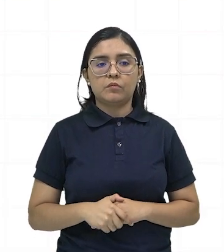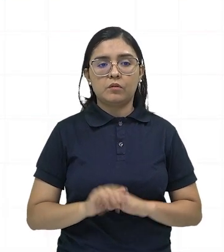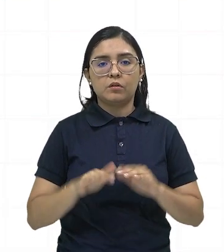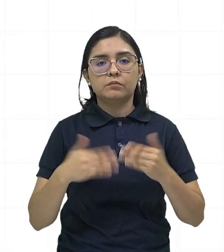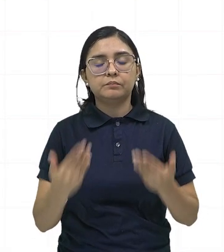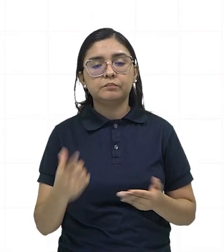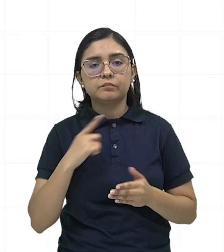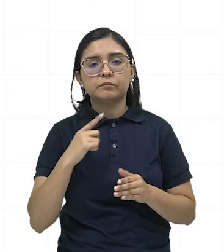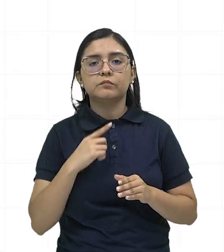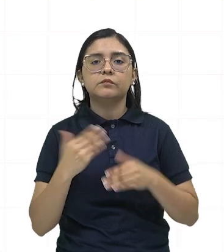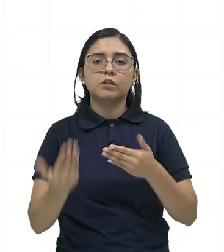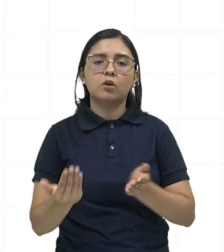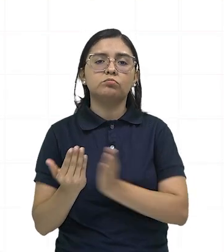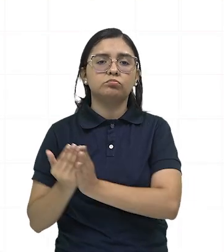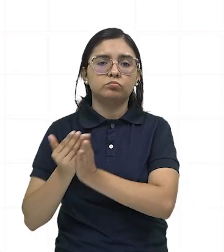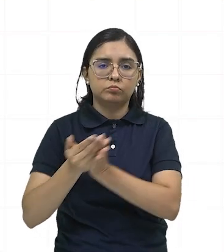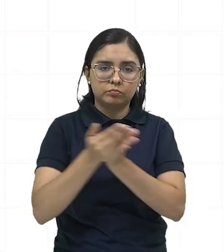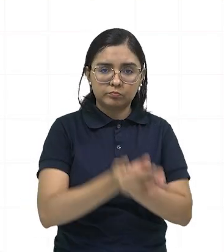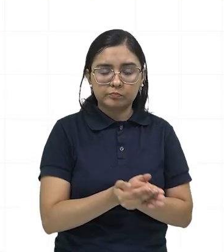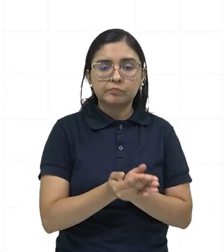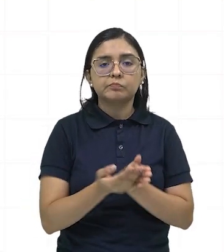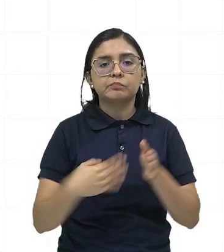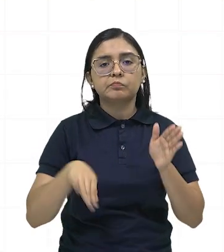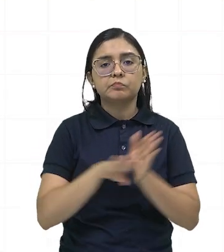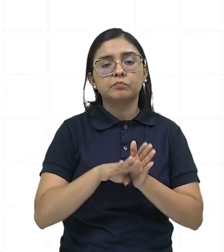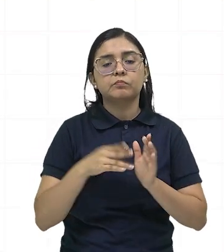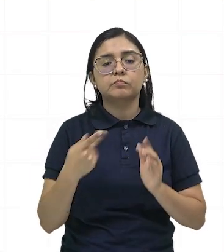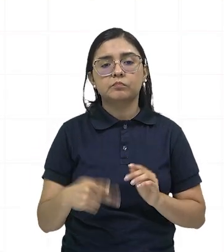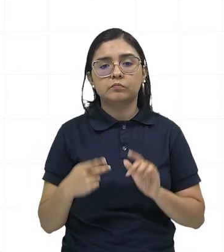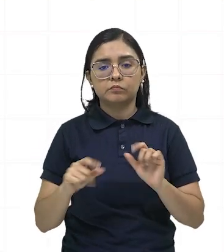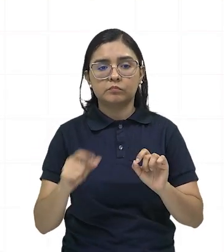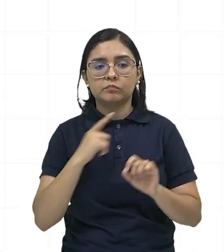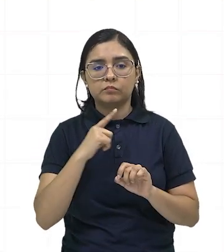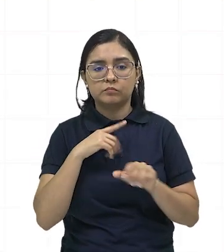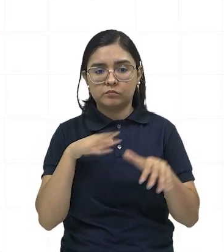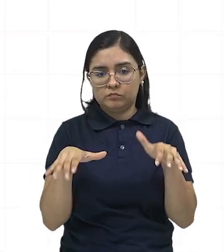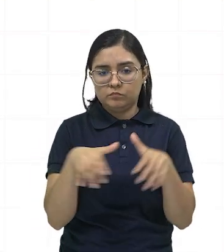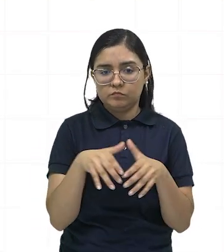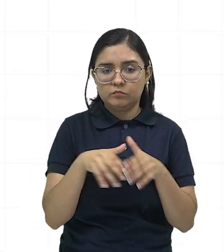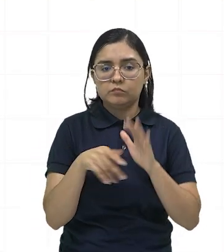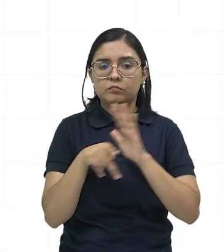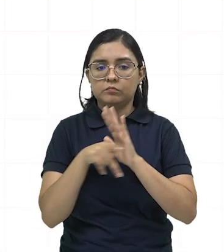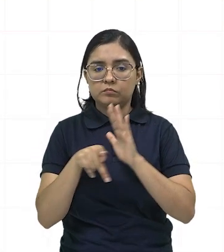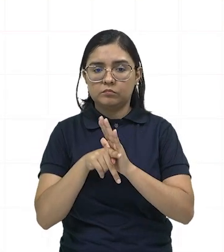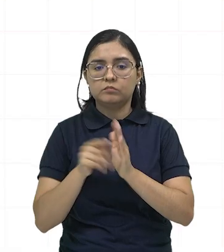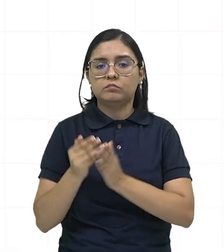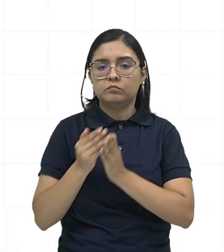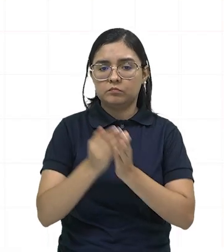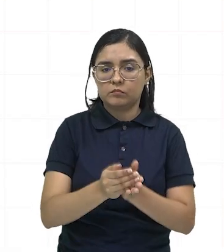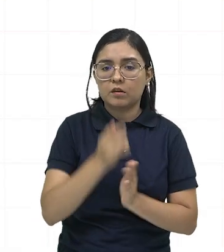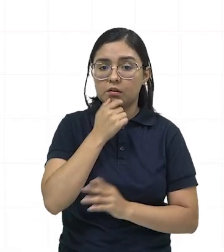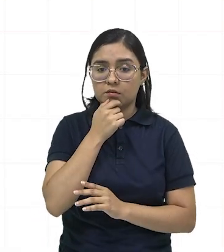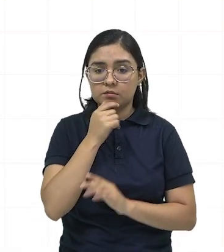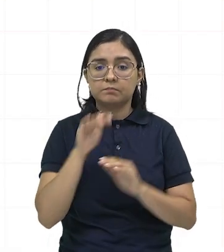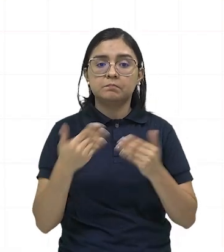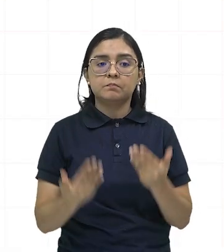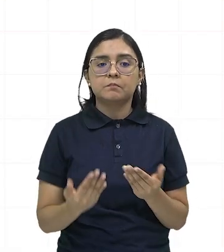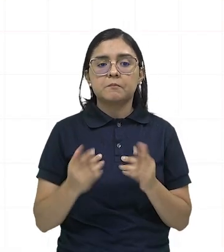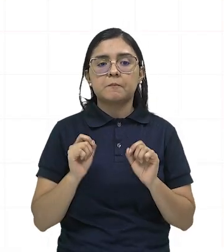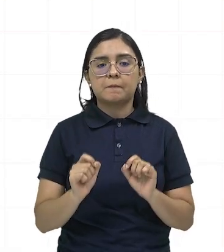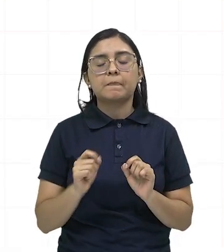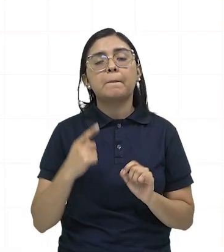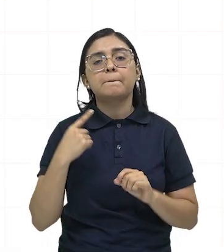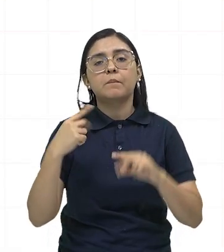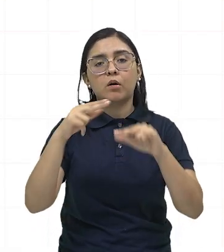O processo de vinda da corte contou com a escolta da Marinha Inglesa. Tal ação deve-se a